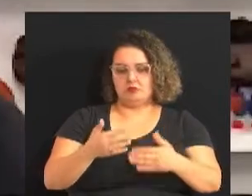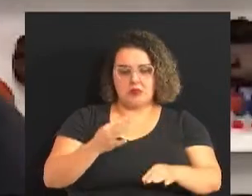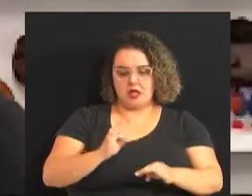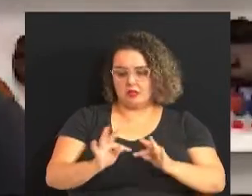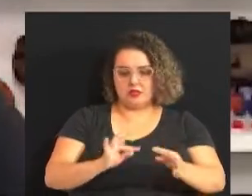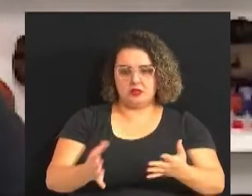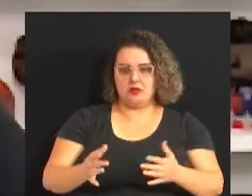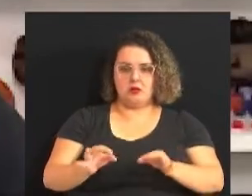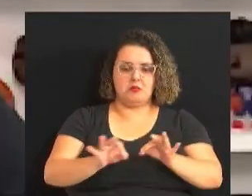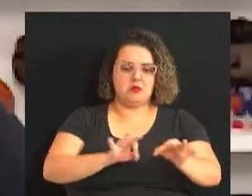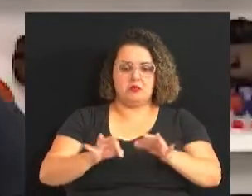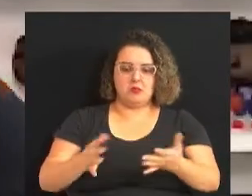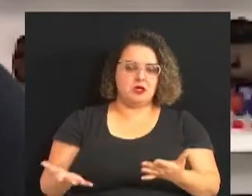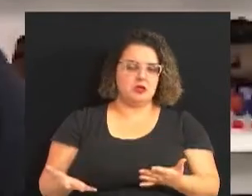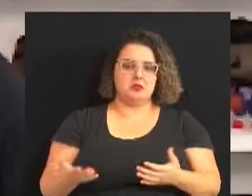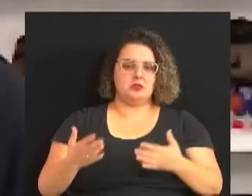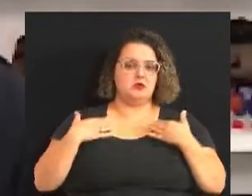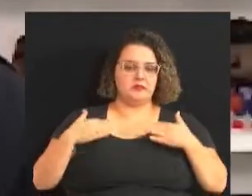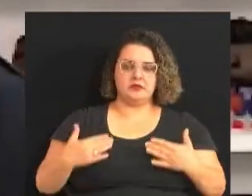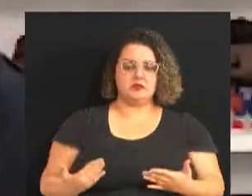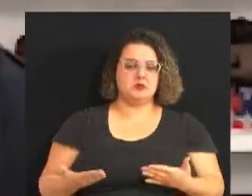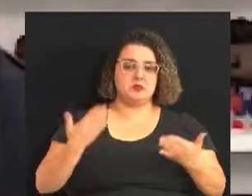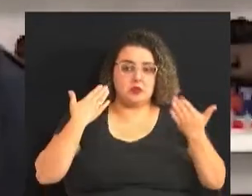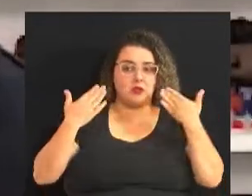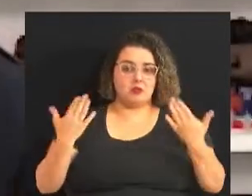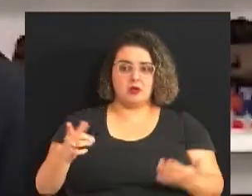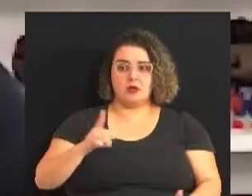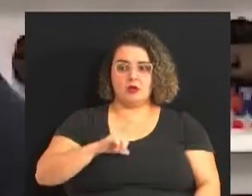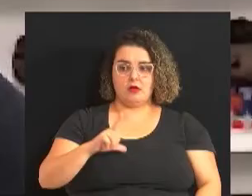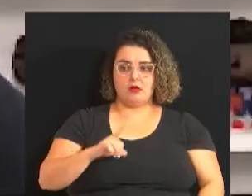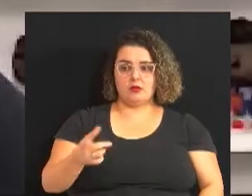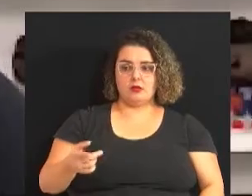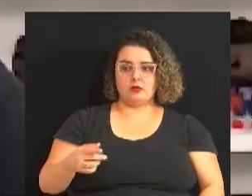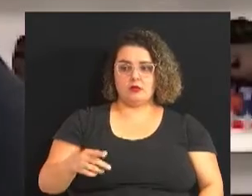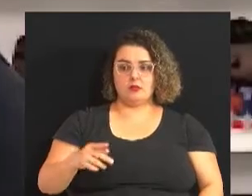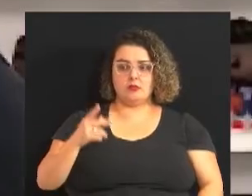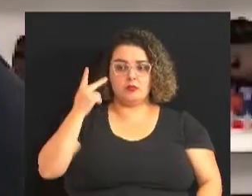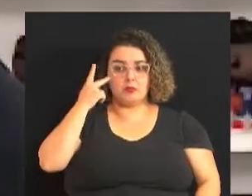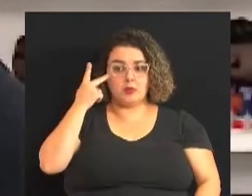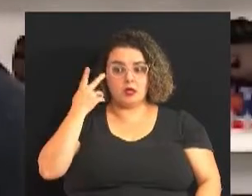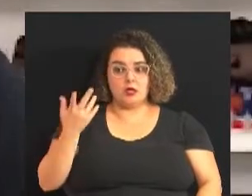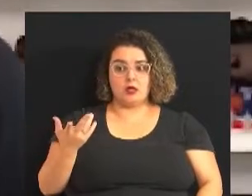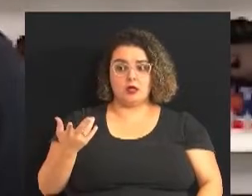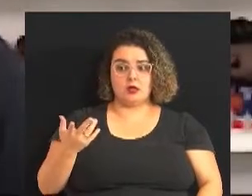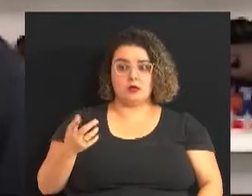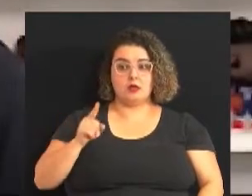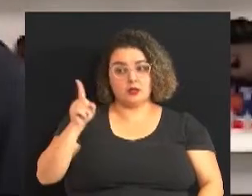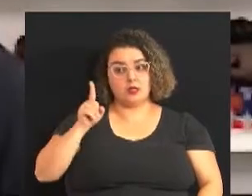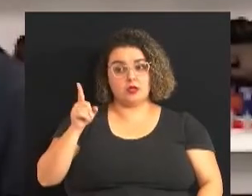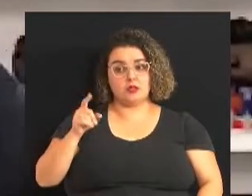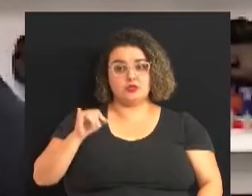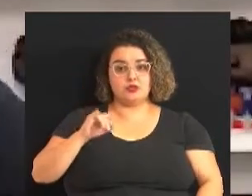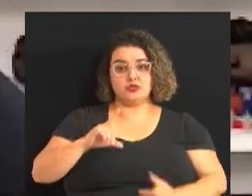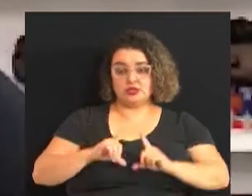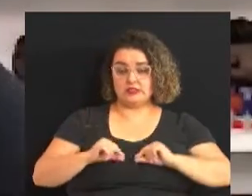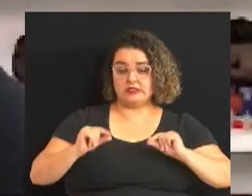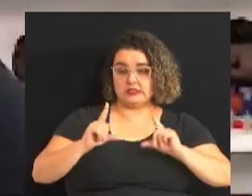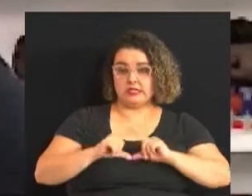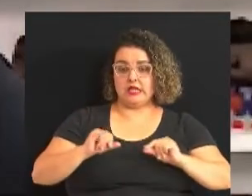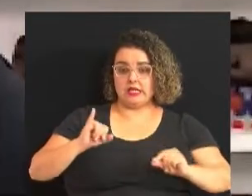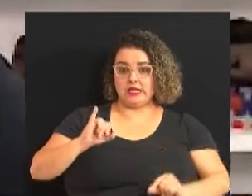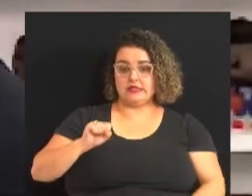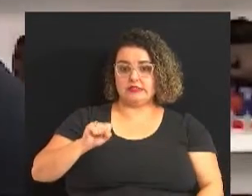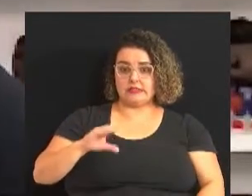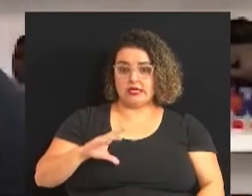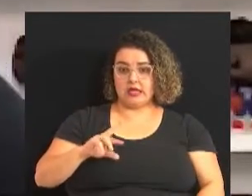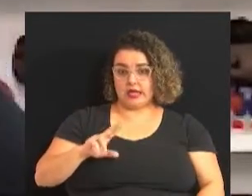ser um psicólogo, pode ser um. Hoje a gente tem aqui no Brasil, o paulistano tem um assistente técnico que é de Israel, que é um cara muito competente. A gente já